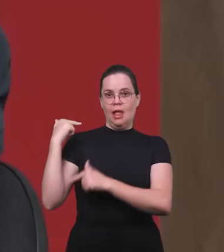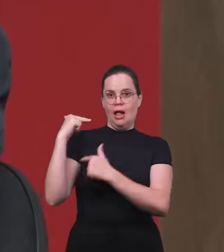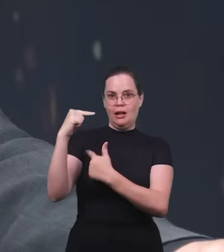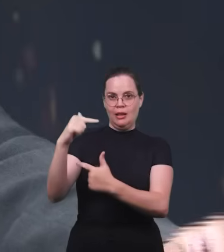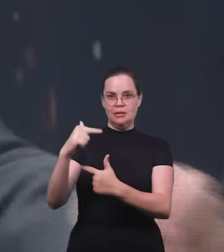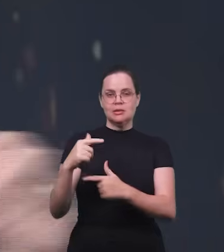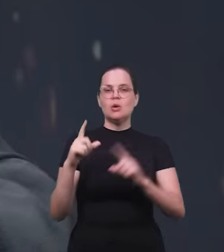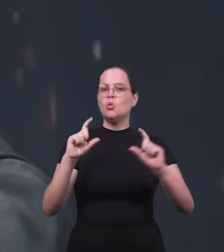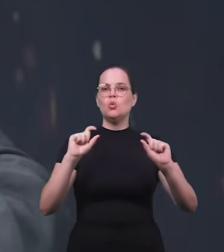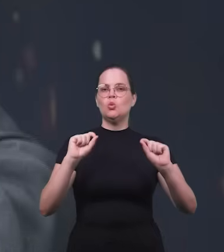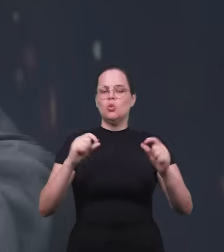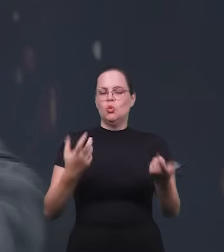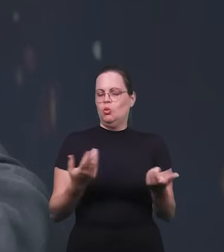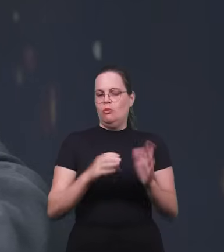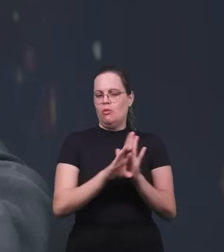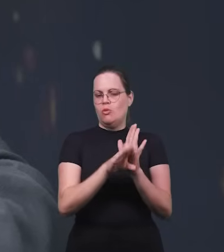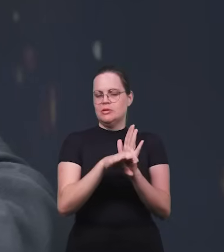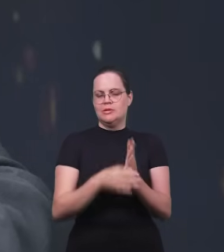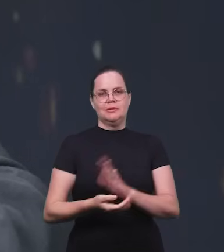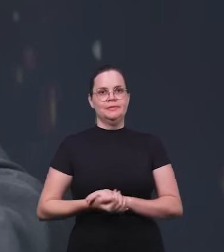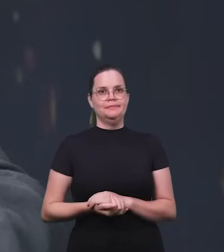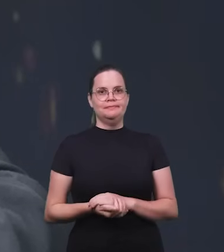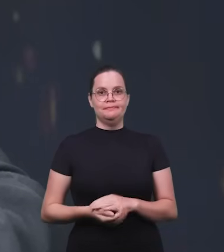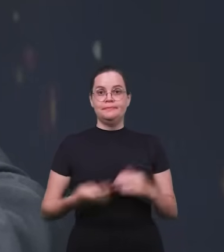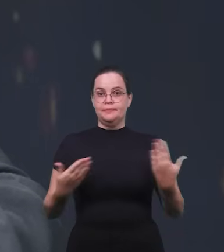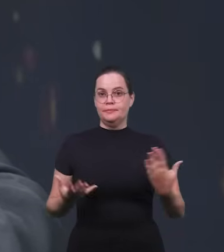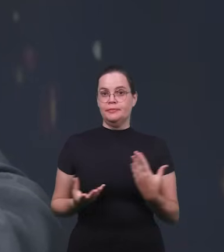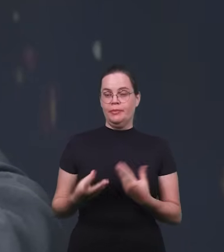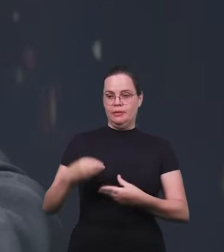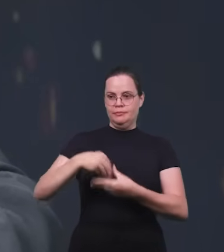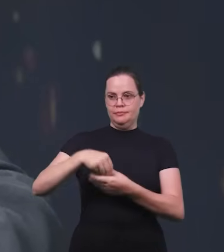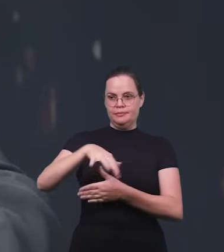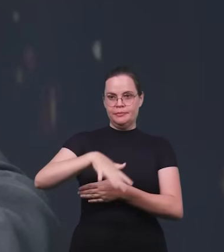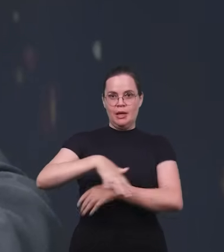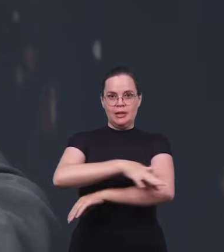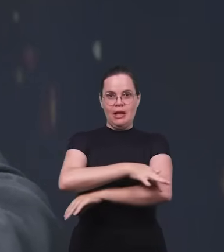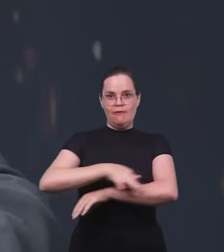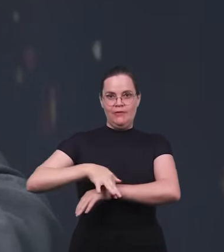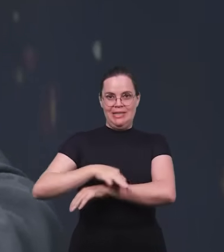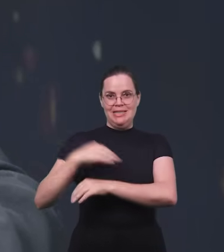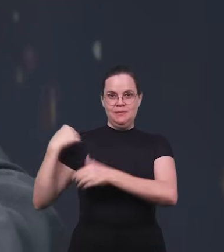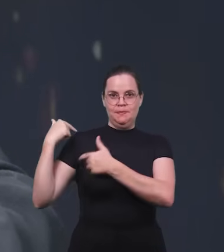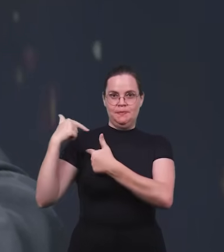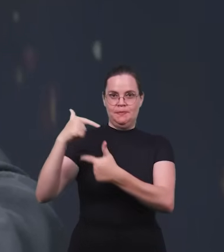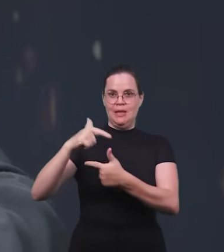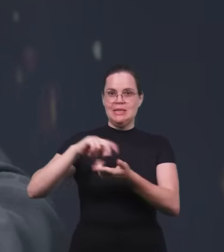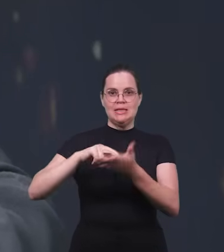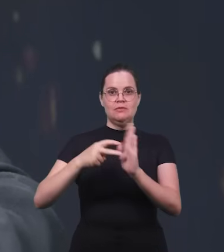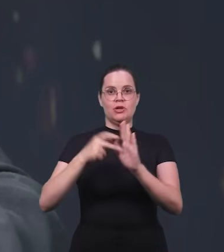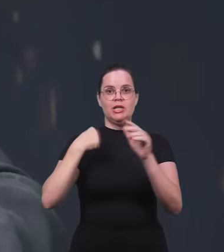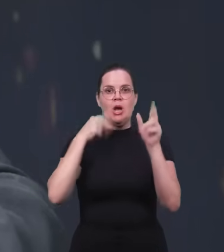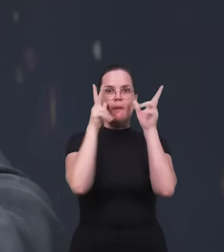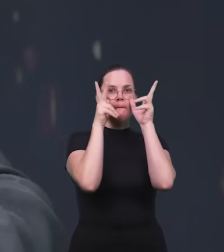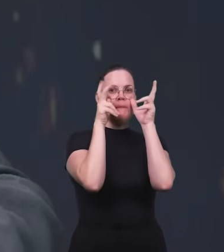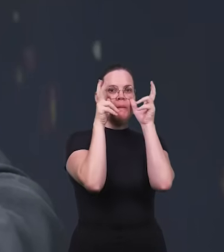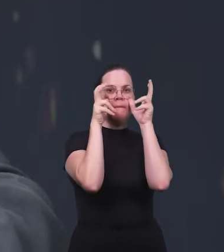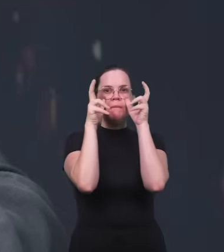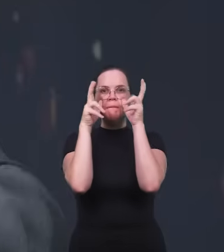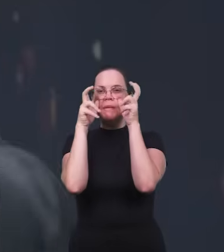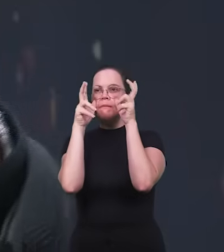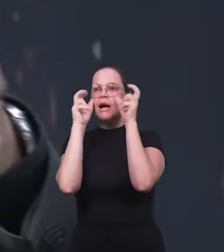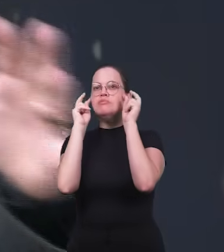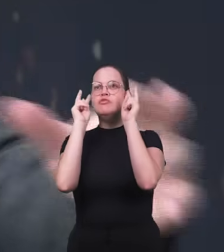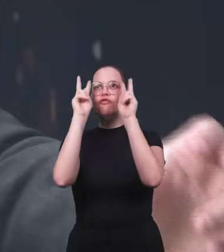realidade? Na física clássica, ela vai muito daquilo que é a observação. Então, naquilo que é o mundo macroscópico,